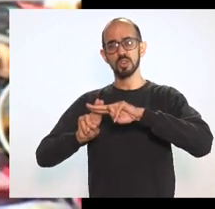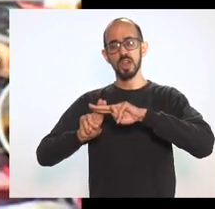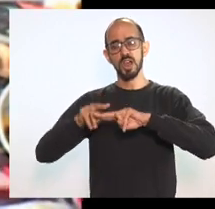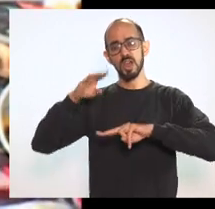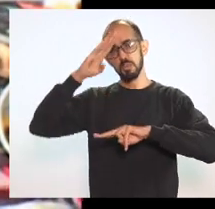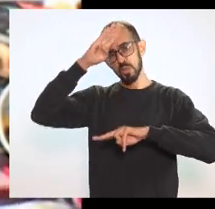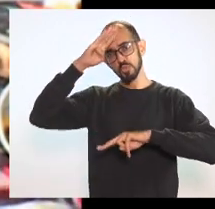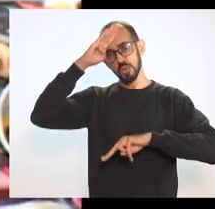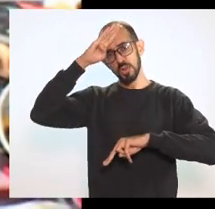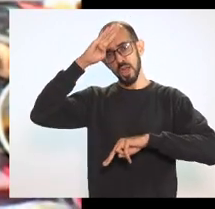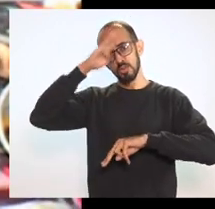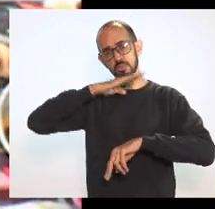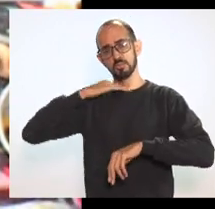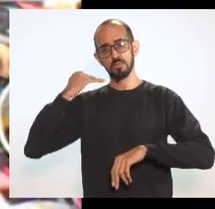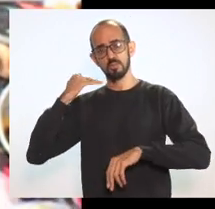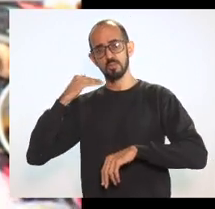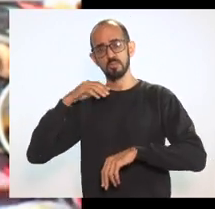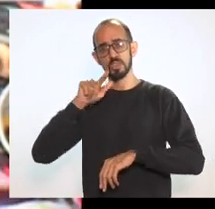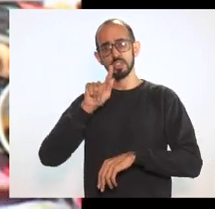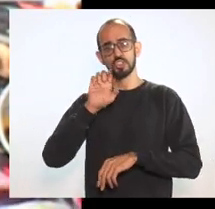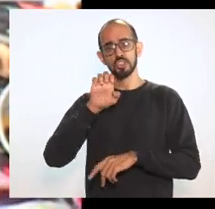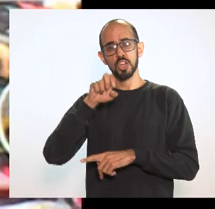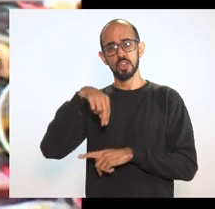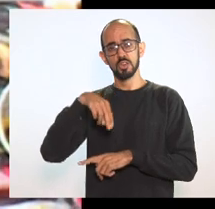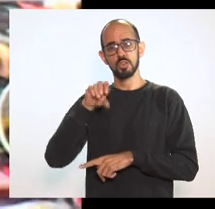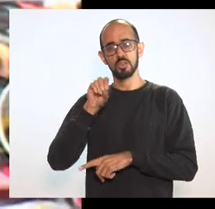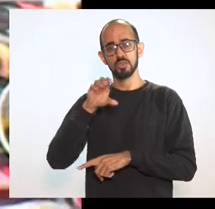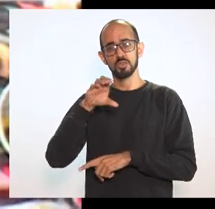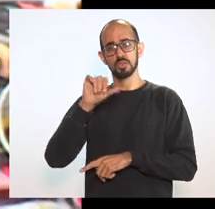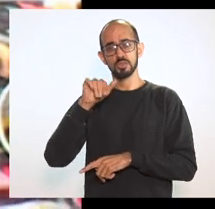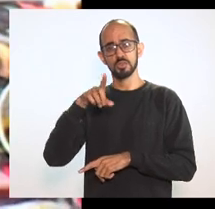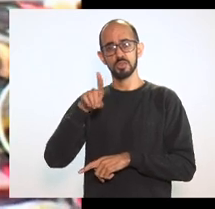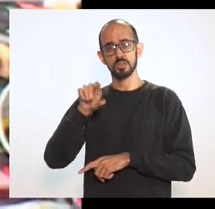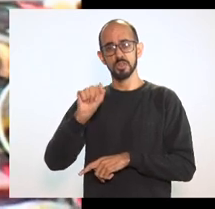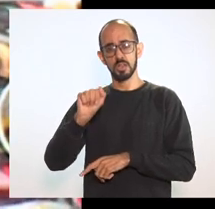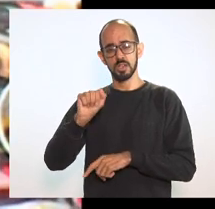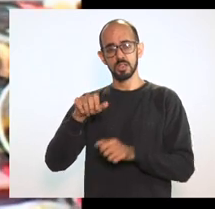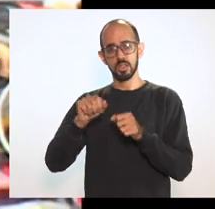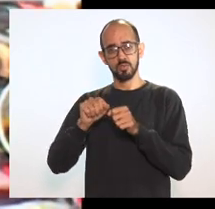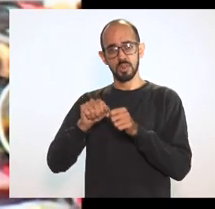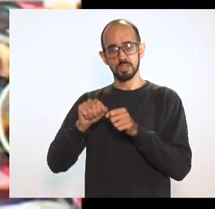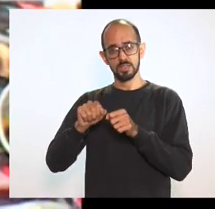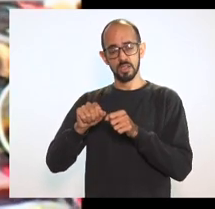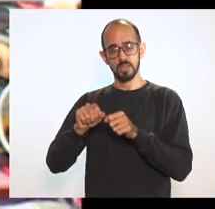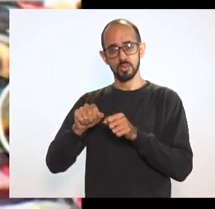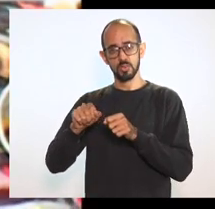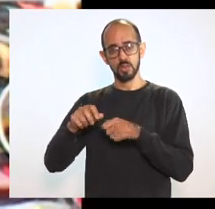genocida, porque é alguém que está provocando a morte da população. E esses deputados que vêm defender